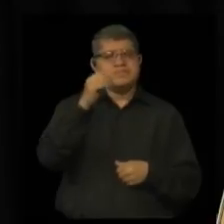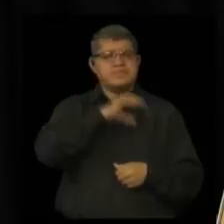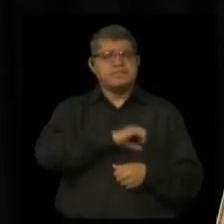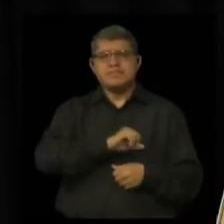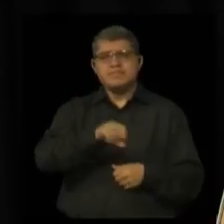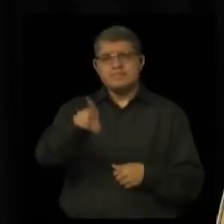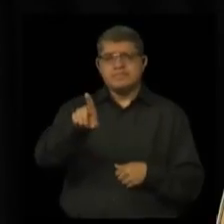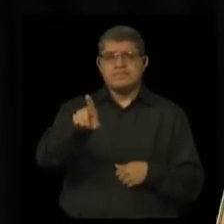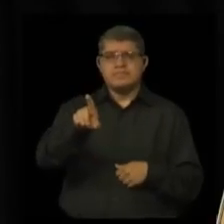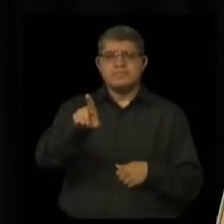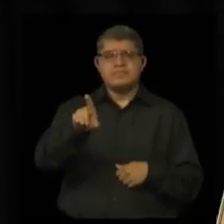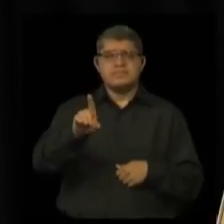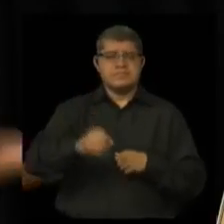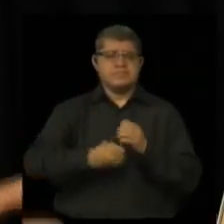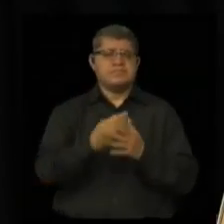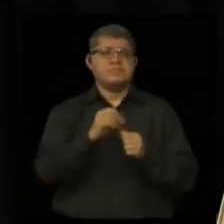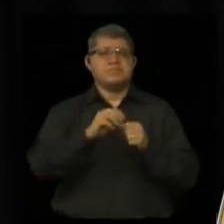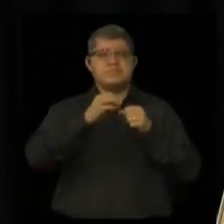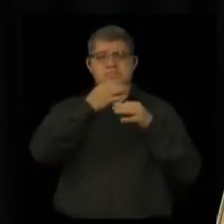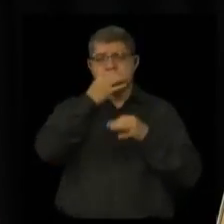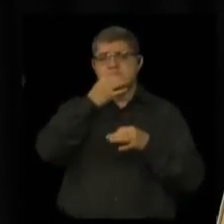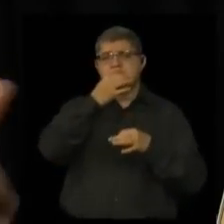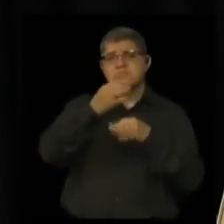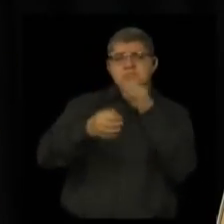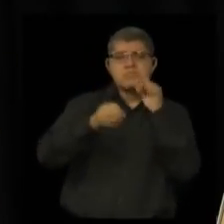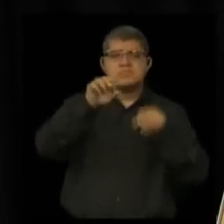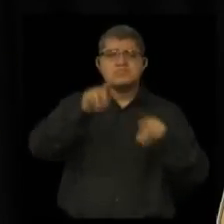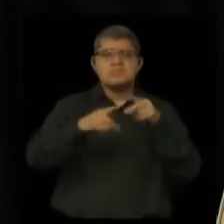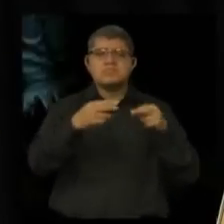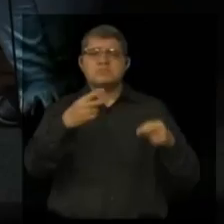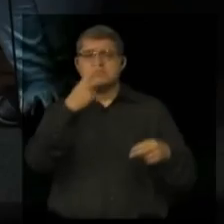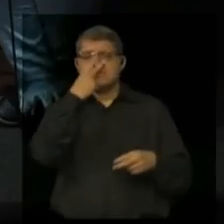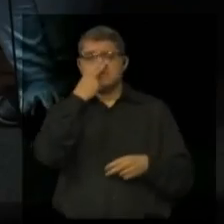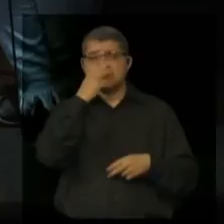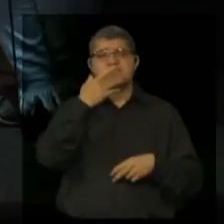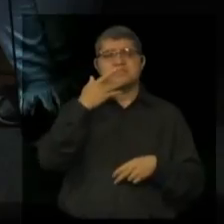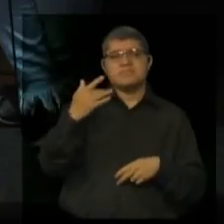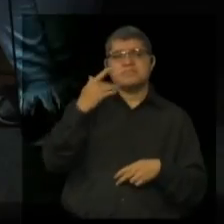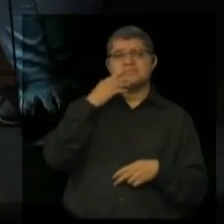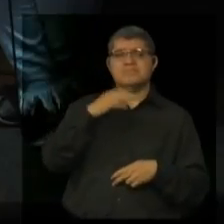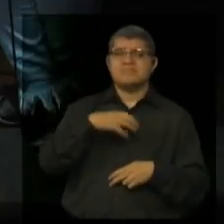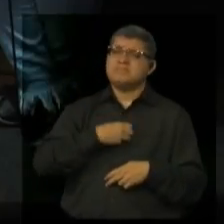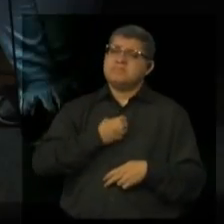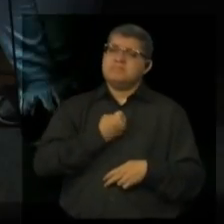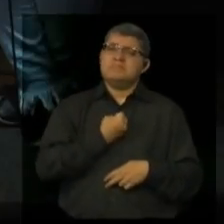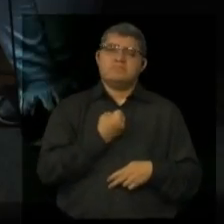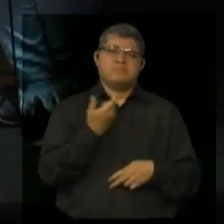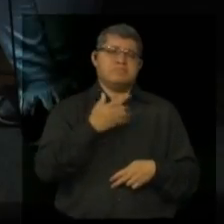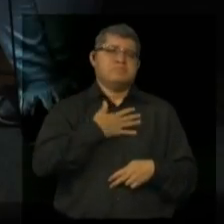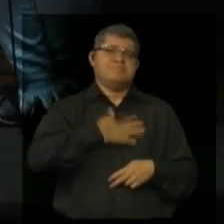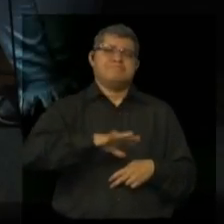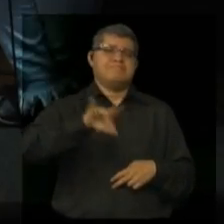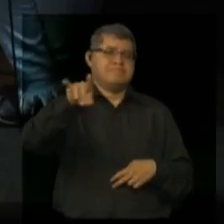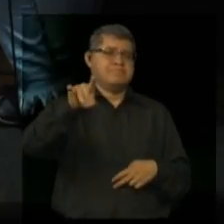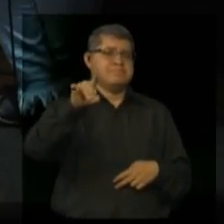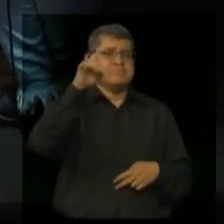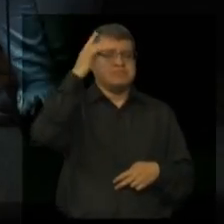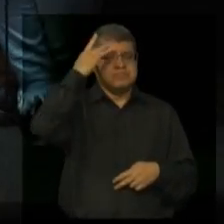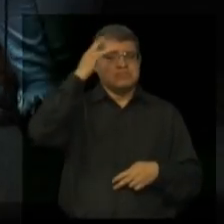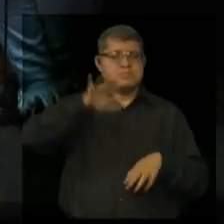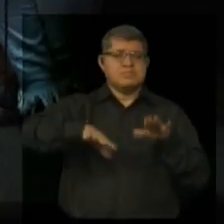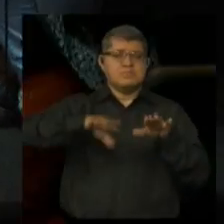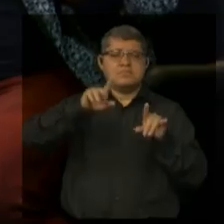amo. Isso tem que ser dito, né? Porque as pessoas acham mais fácil dizer, te odeio, não gosto de você. Ou, às vezes não